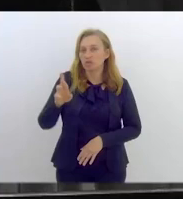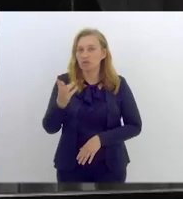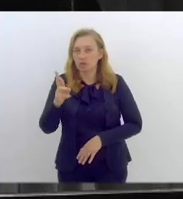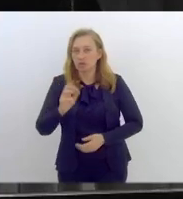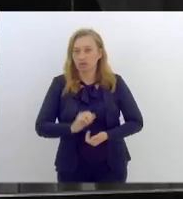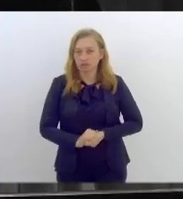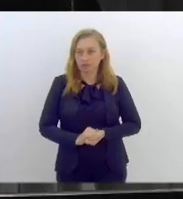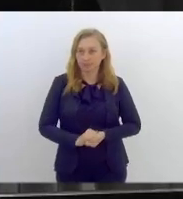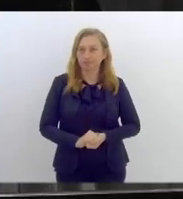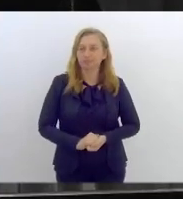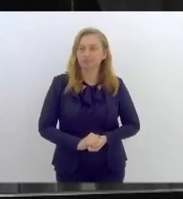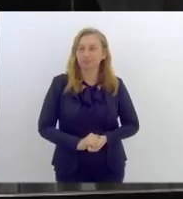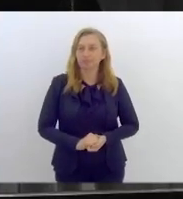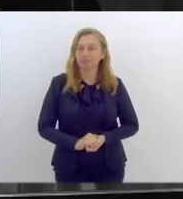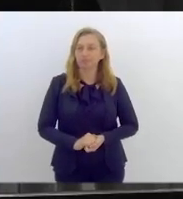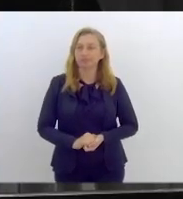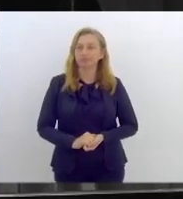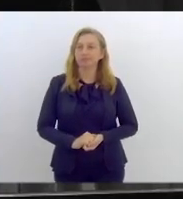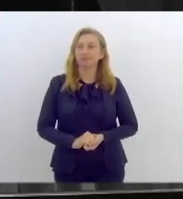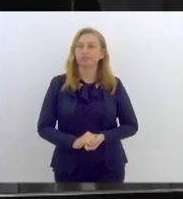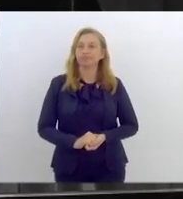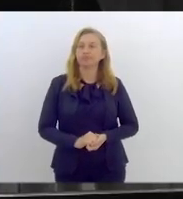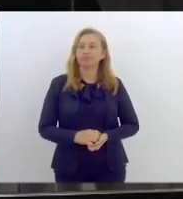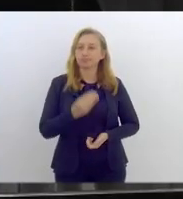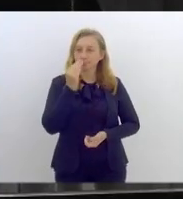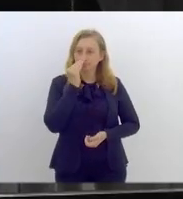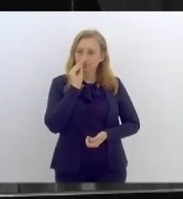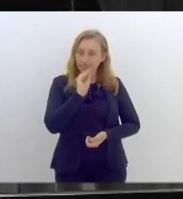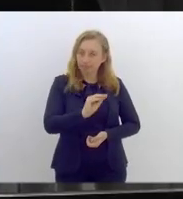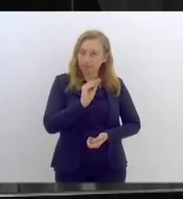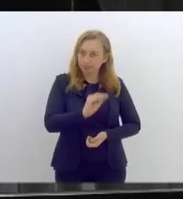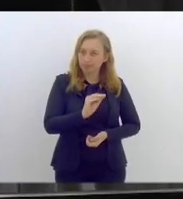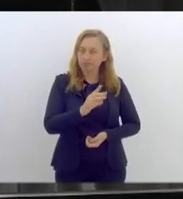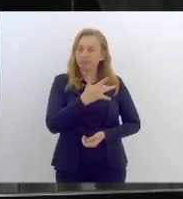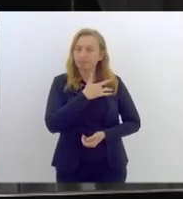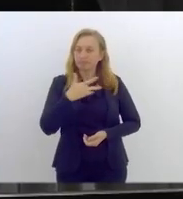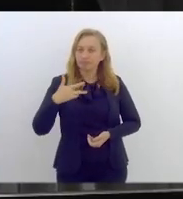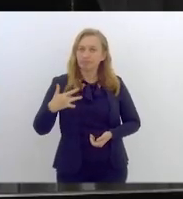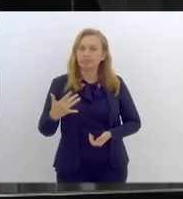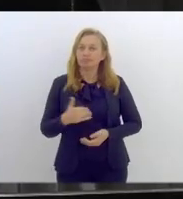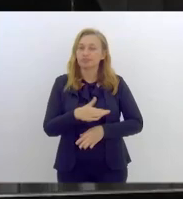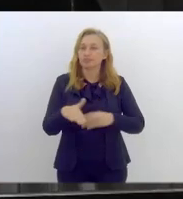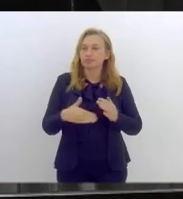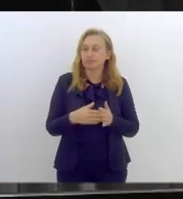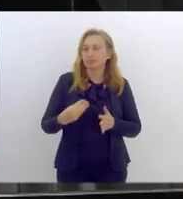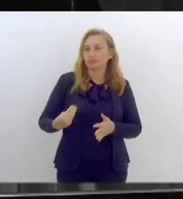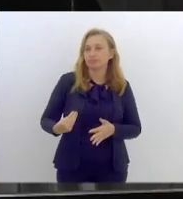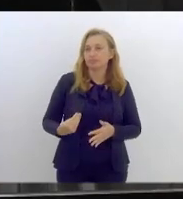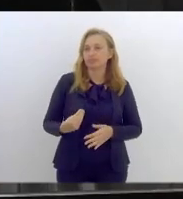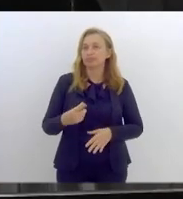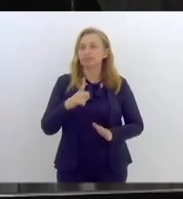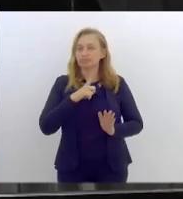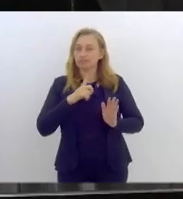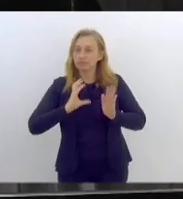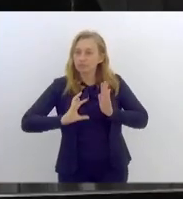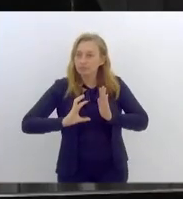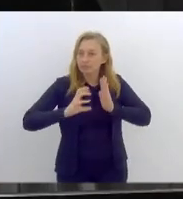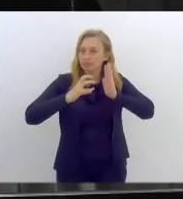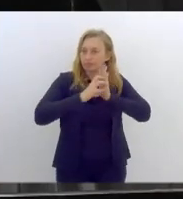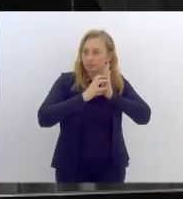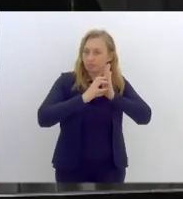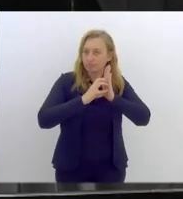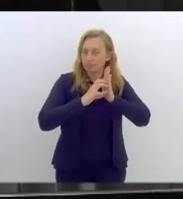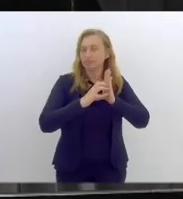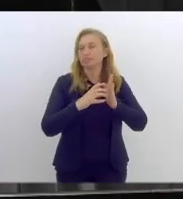isso é um escárnio com relação à saúde daqueles daquelas que vivem com HIV isso é